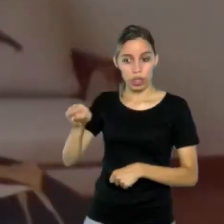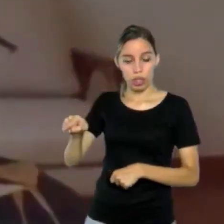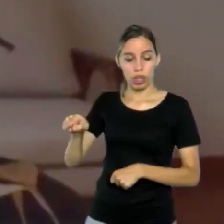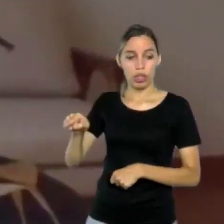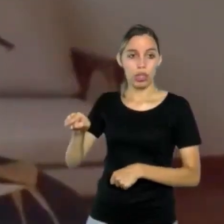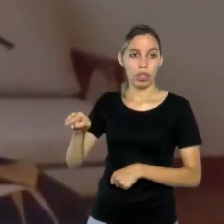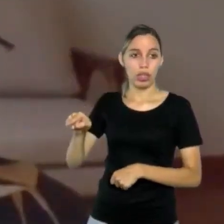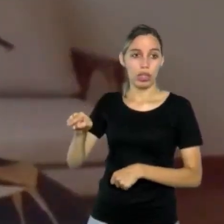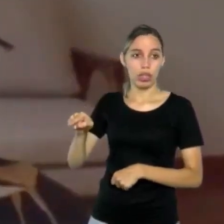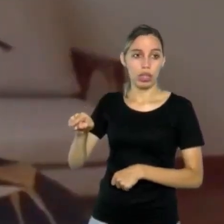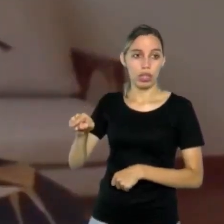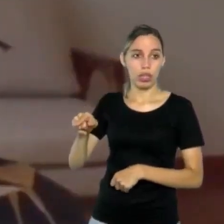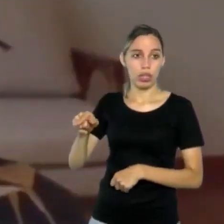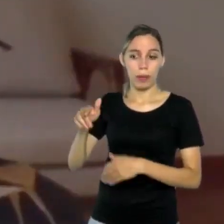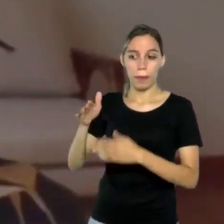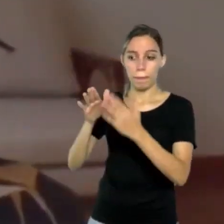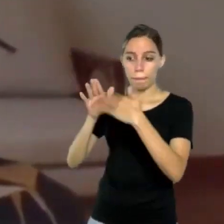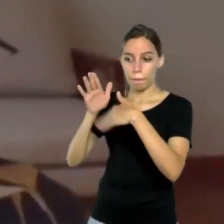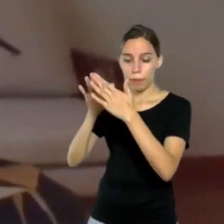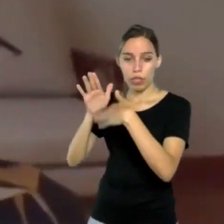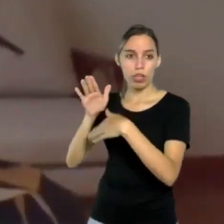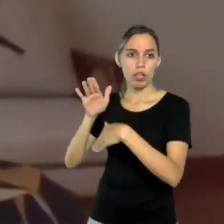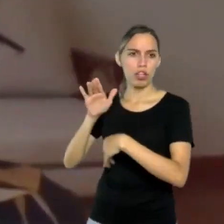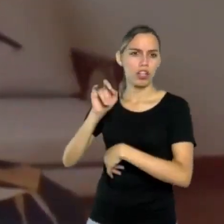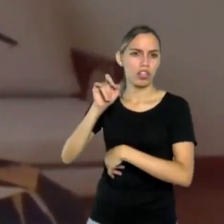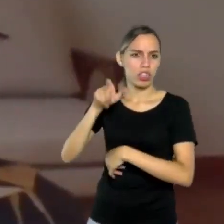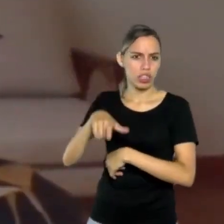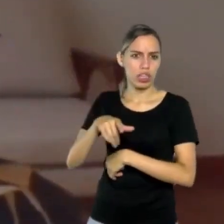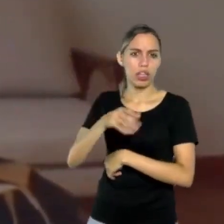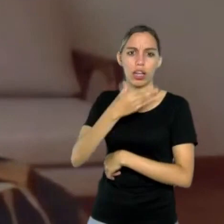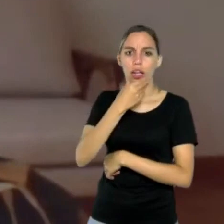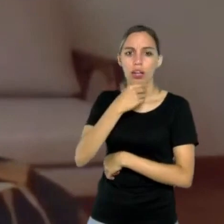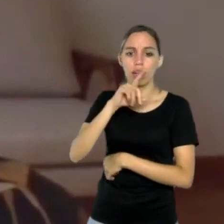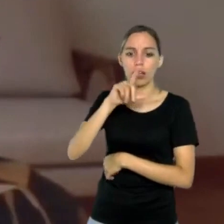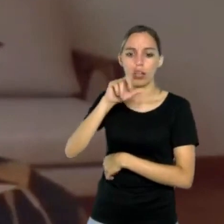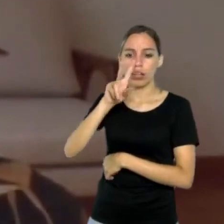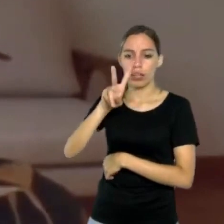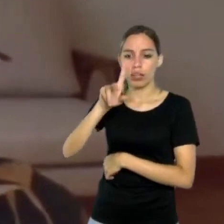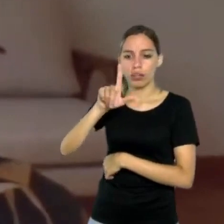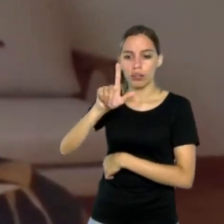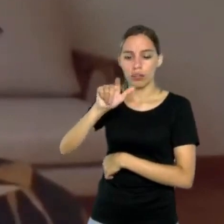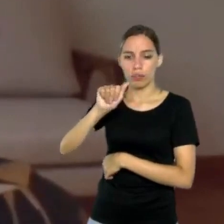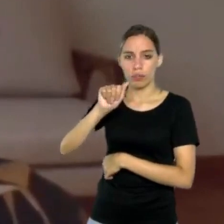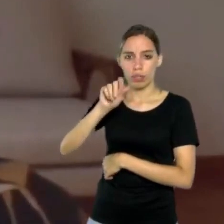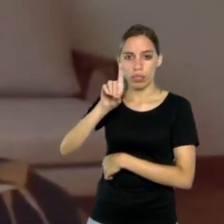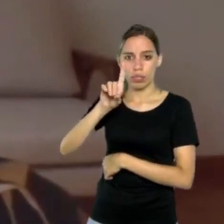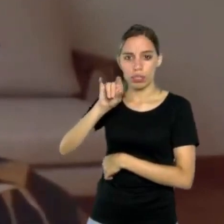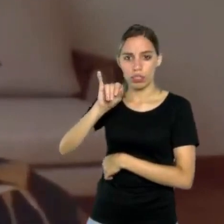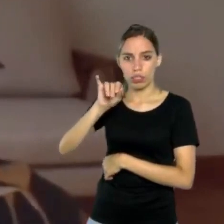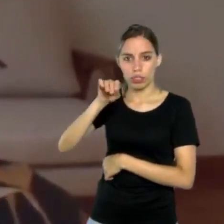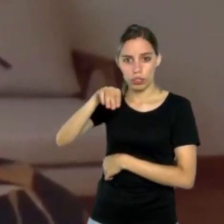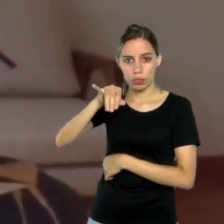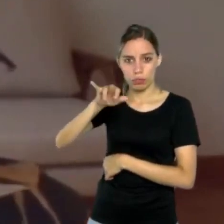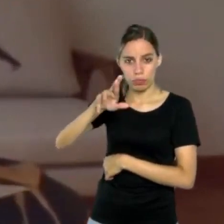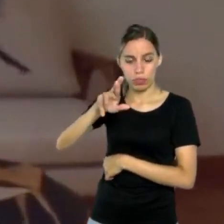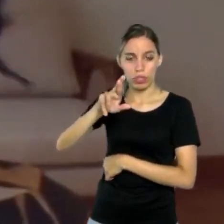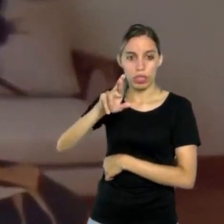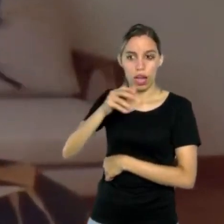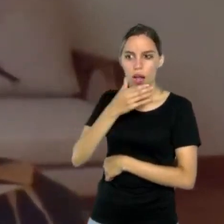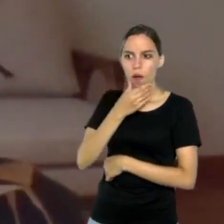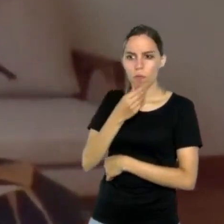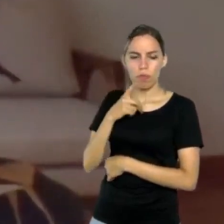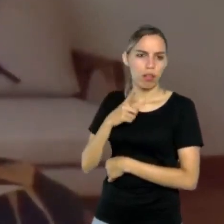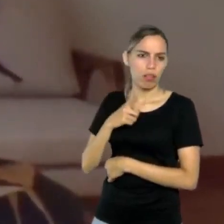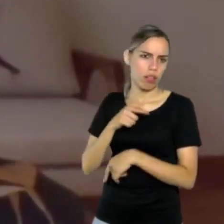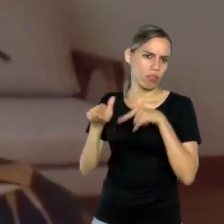é uma pintura do Vladimir Vaz, que é da editora Urutau, tem trabalhos